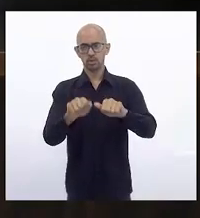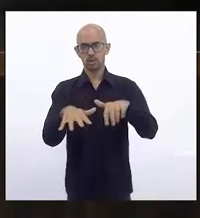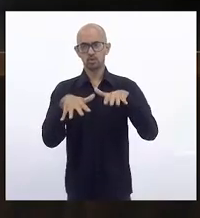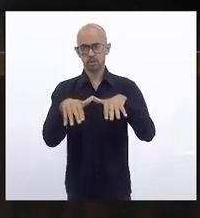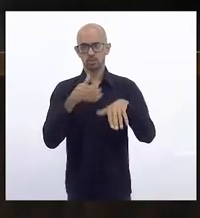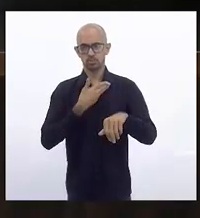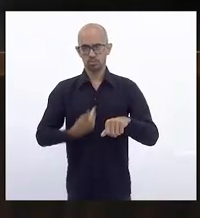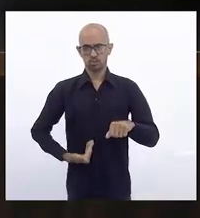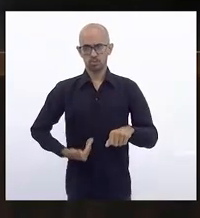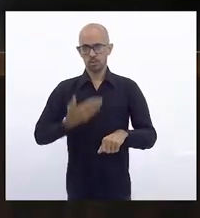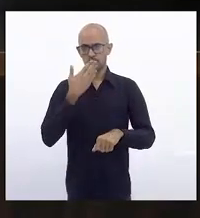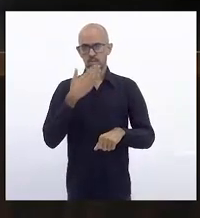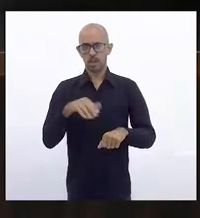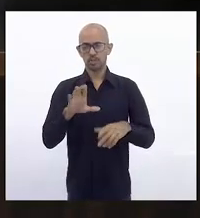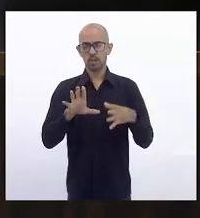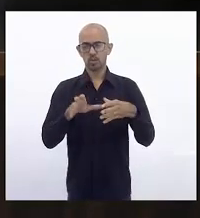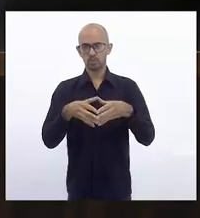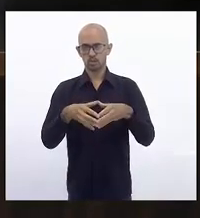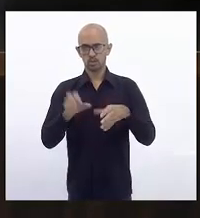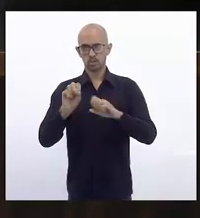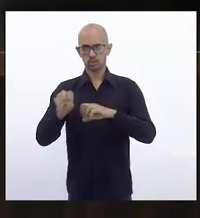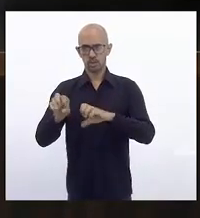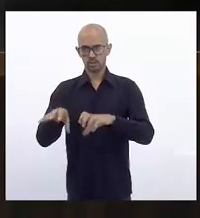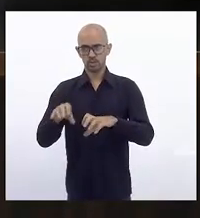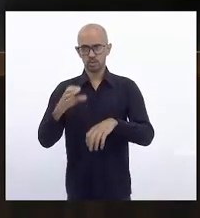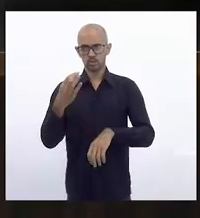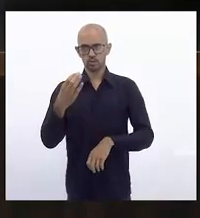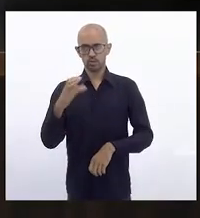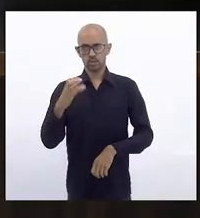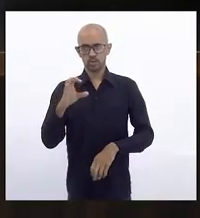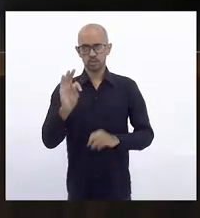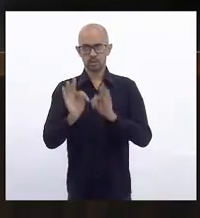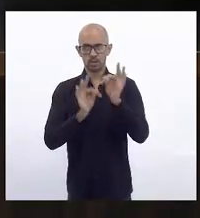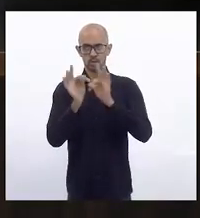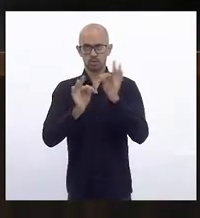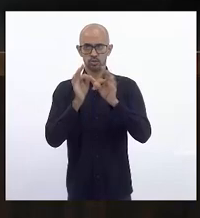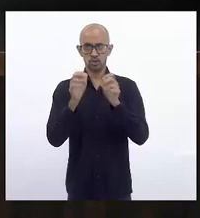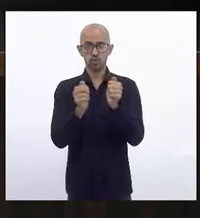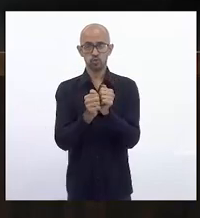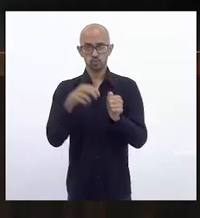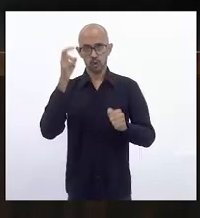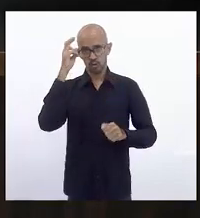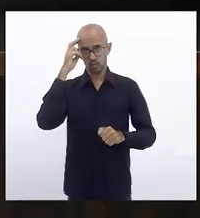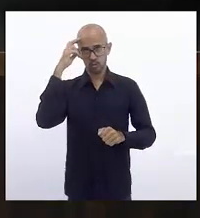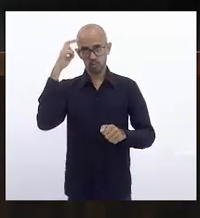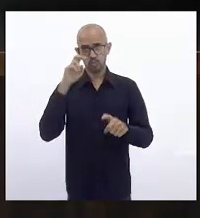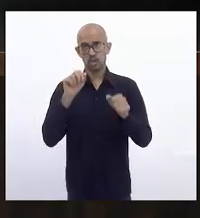à Comissão de Educação e de Ciência e Tecnologia, combinado com a de Cultura, que possam